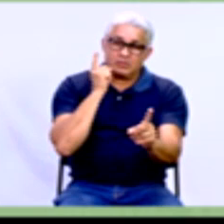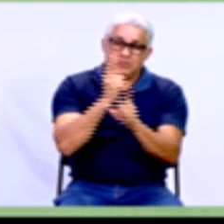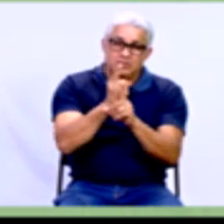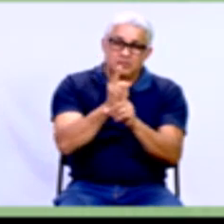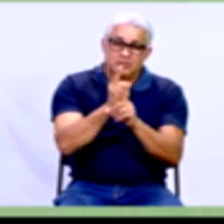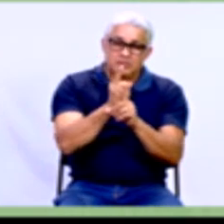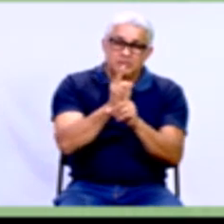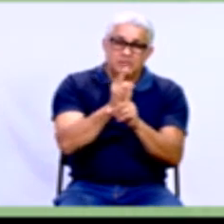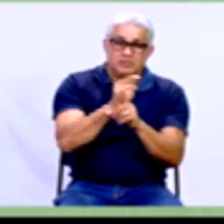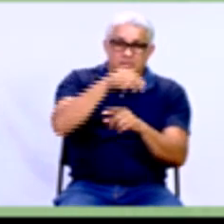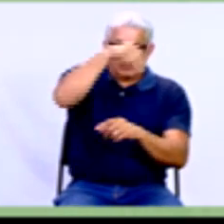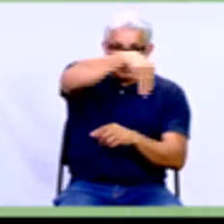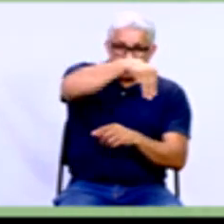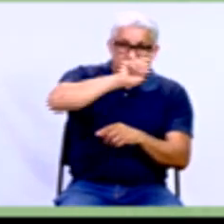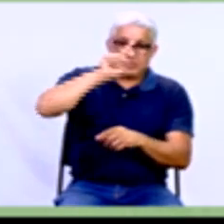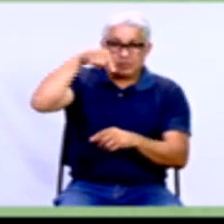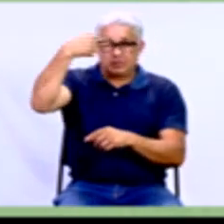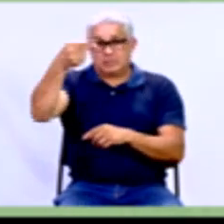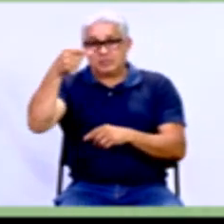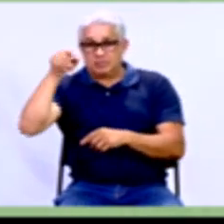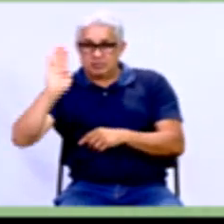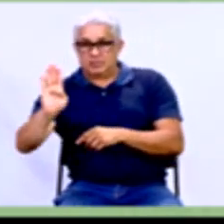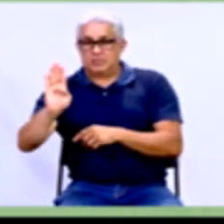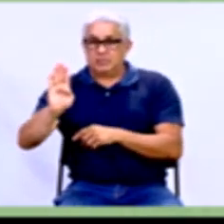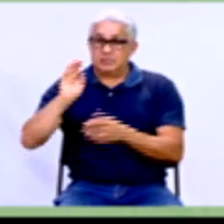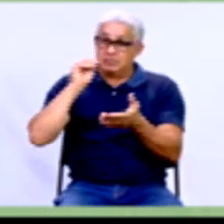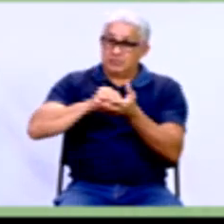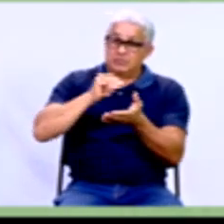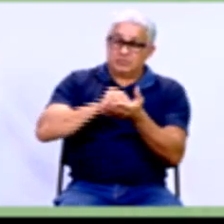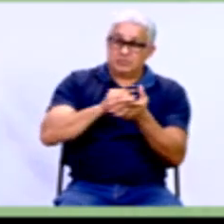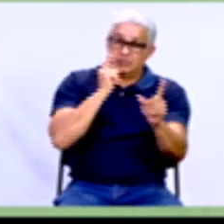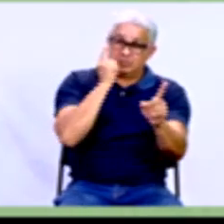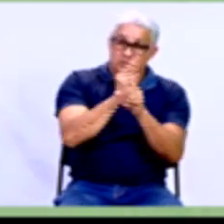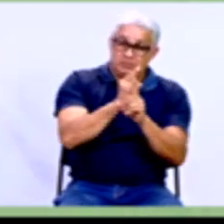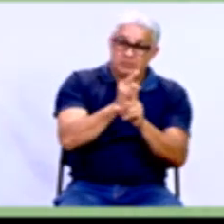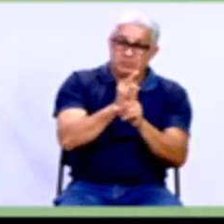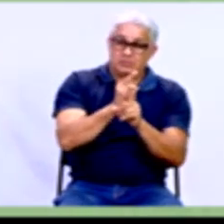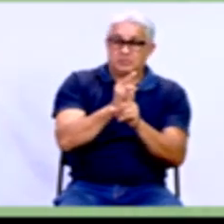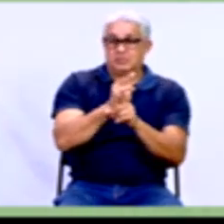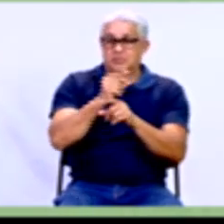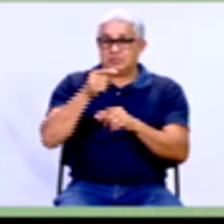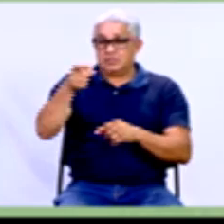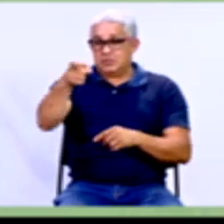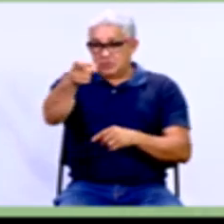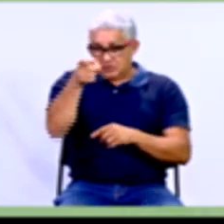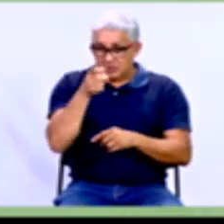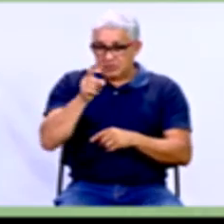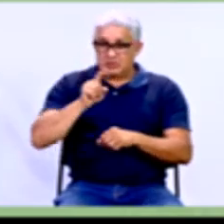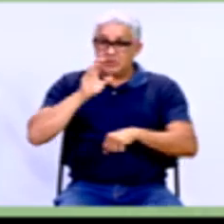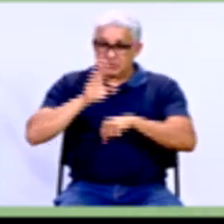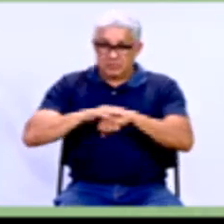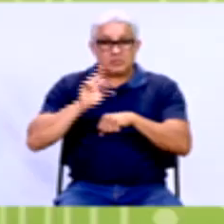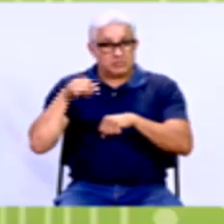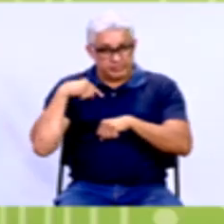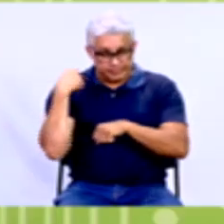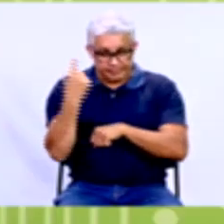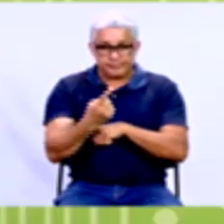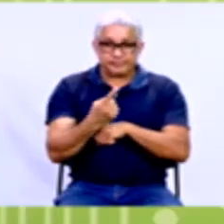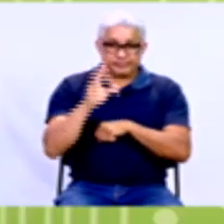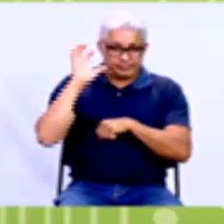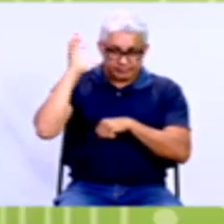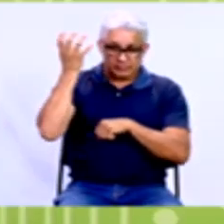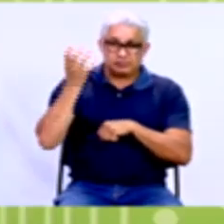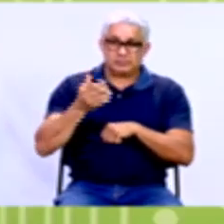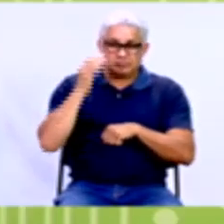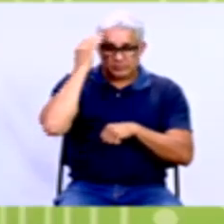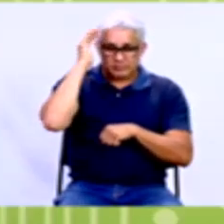de M e a gente vai encontrar o valor de B. Só vai ficar faltando a gente encontrar o valor de X. E o valor de X a gente que vai determinar qual que é. Vocês